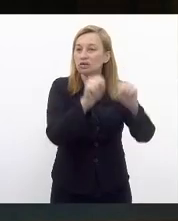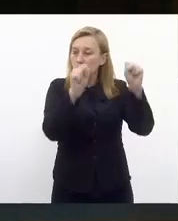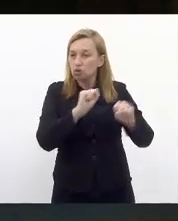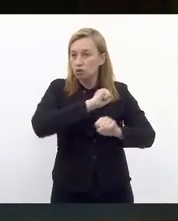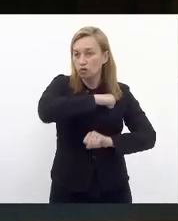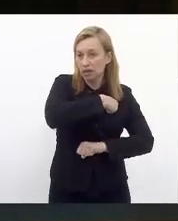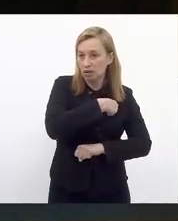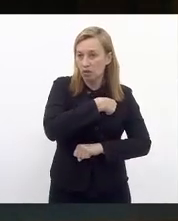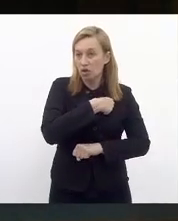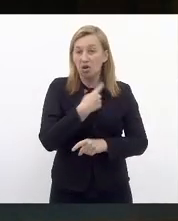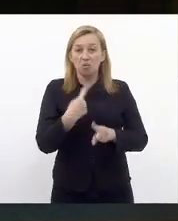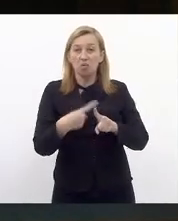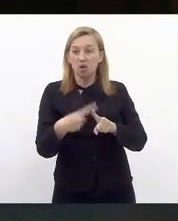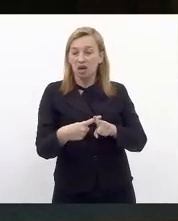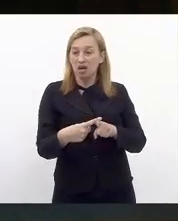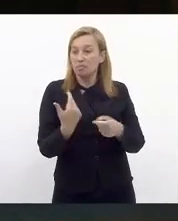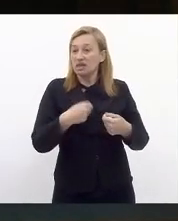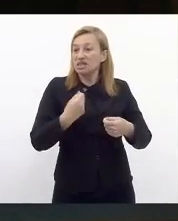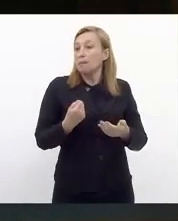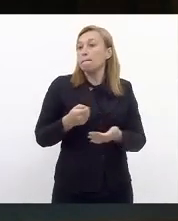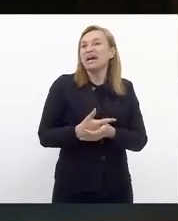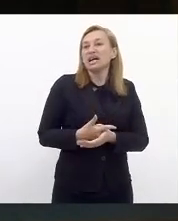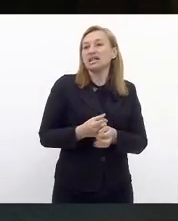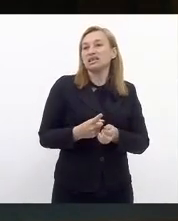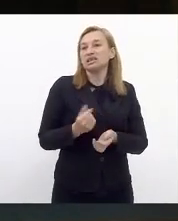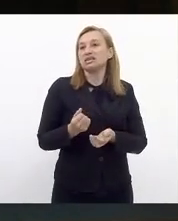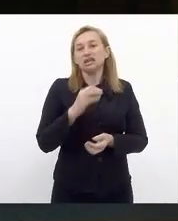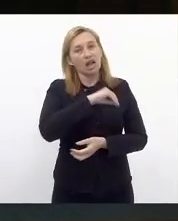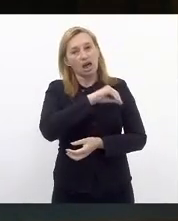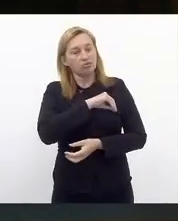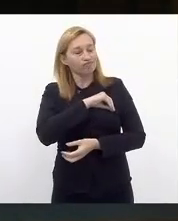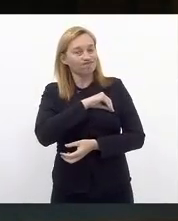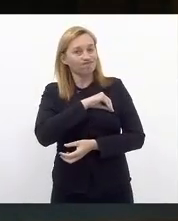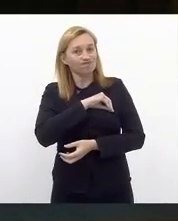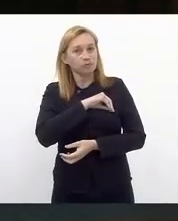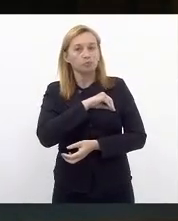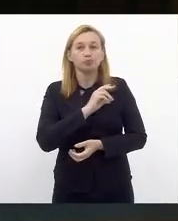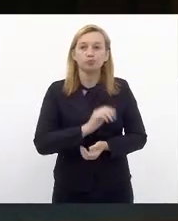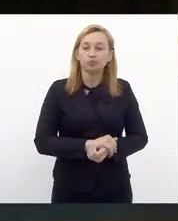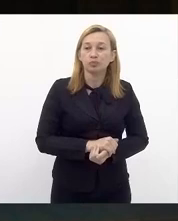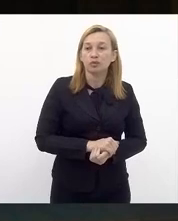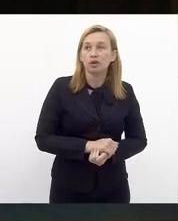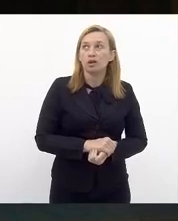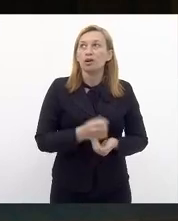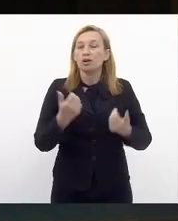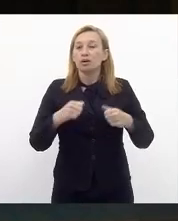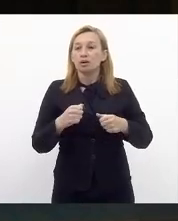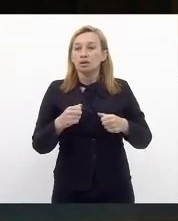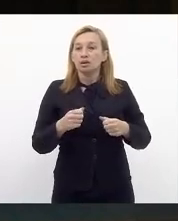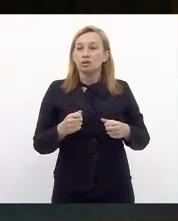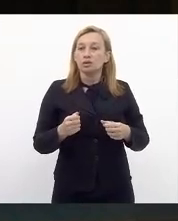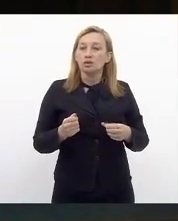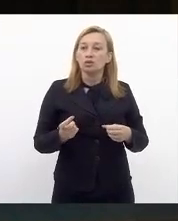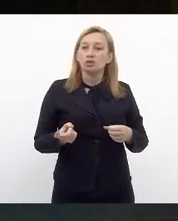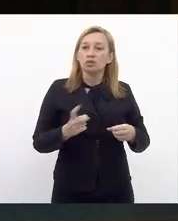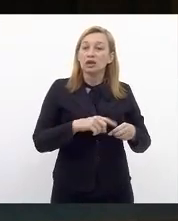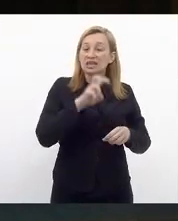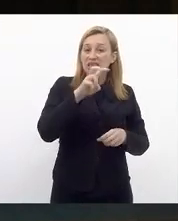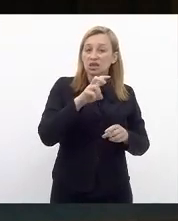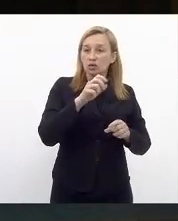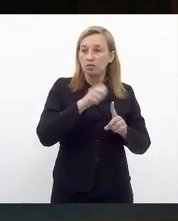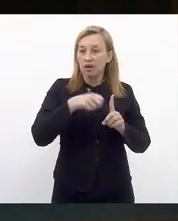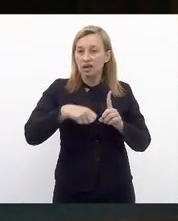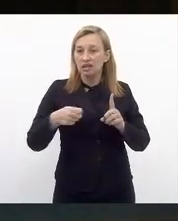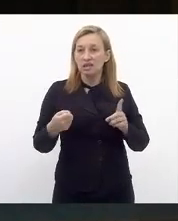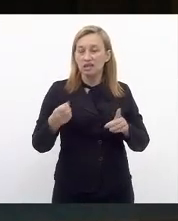fiscal Porque precisamos pagar salários é o que temos que fazer a reposição de cinco meses de